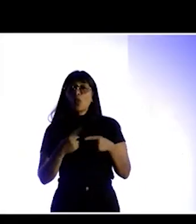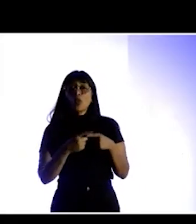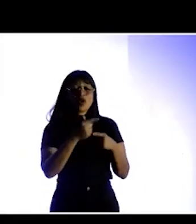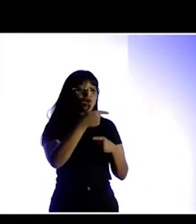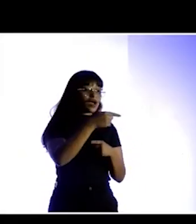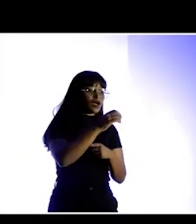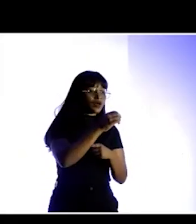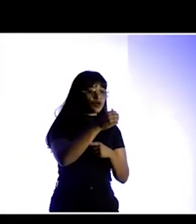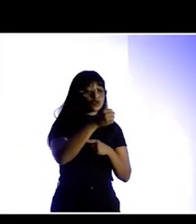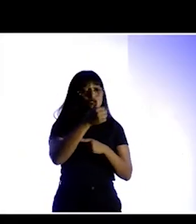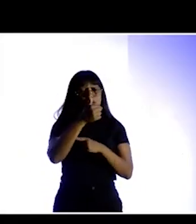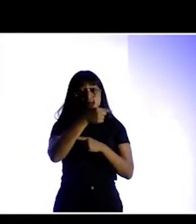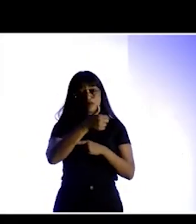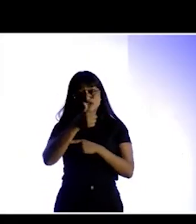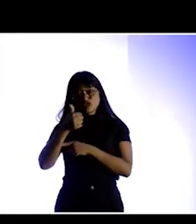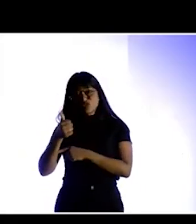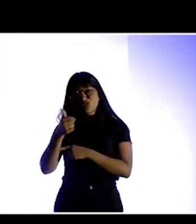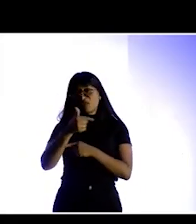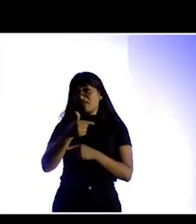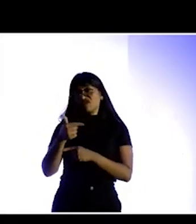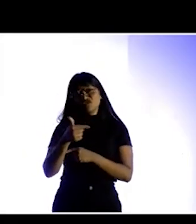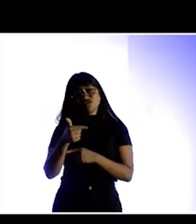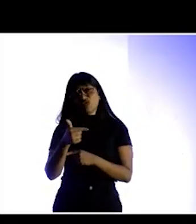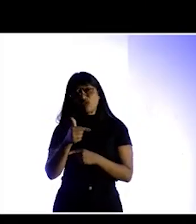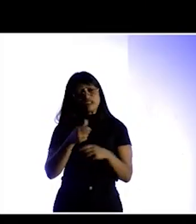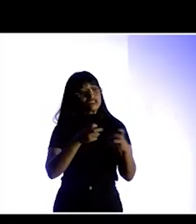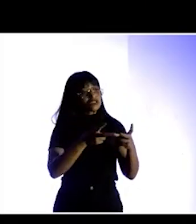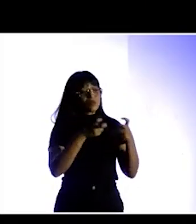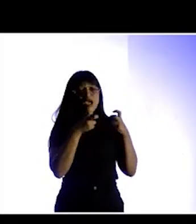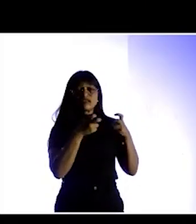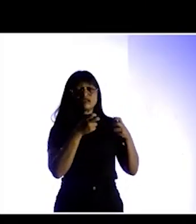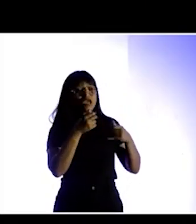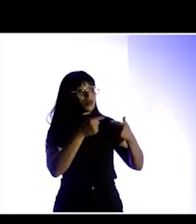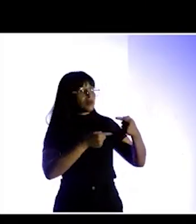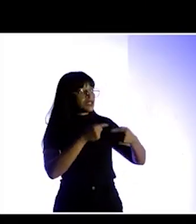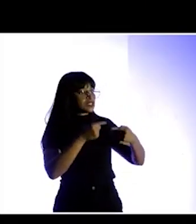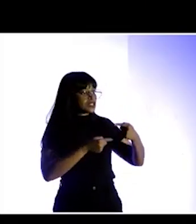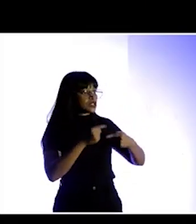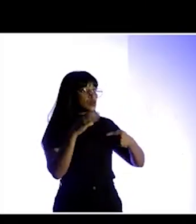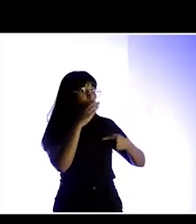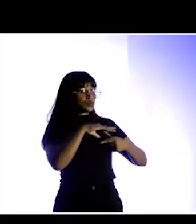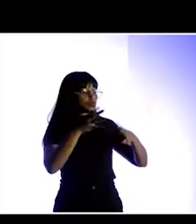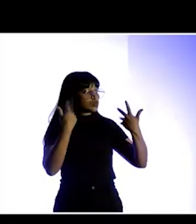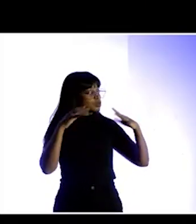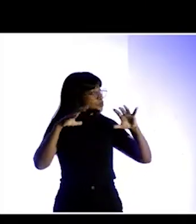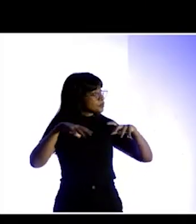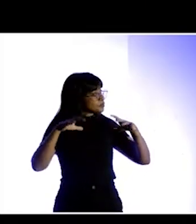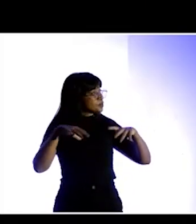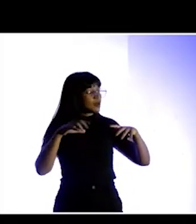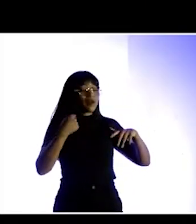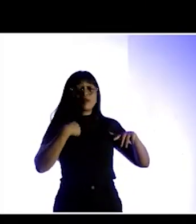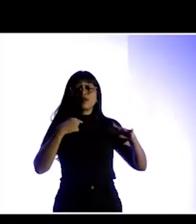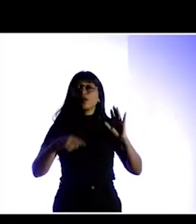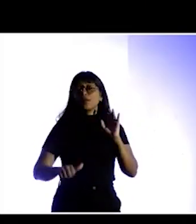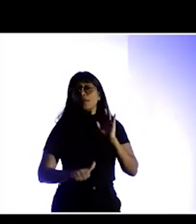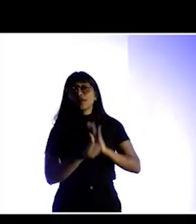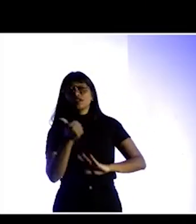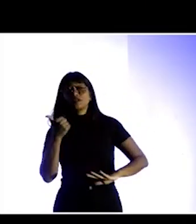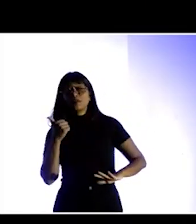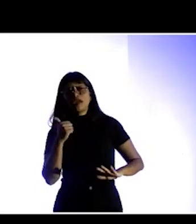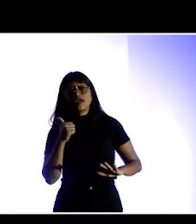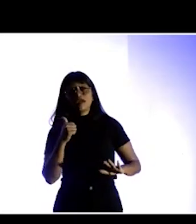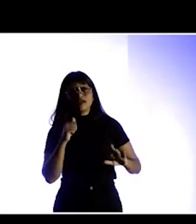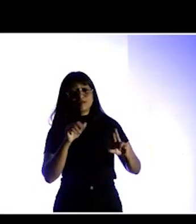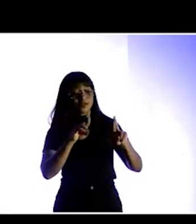clima. Eu trabalho com esse tema desde 2010. Né, eu participei lá do primeiro, liderei o